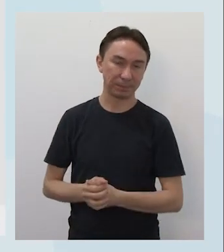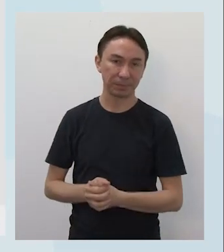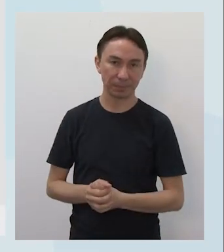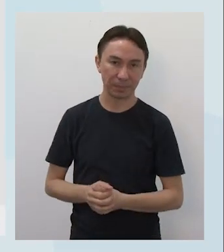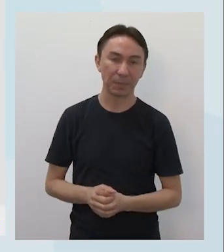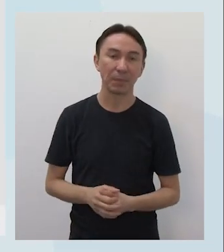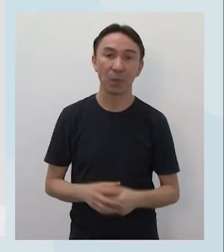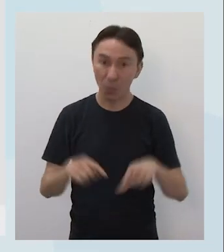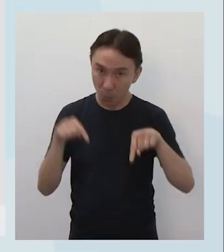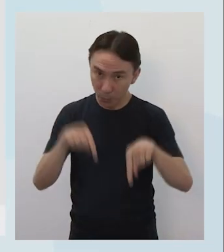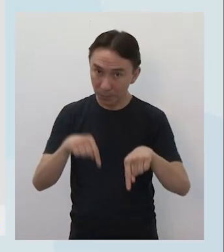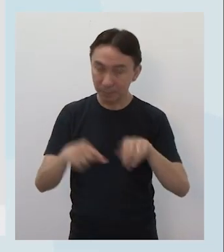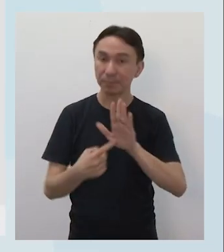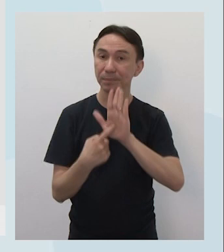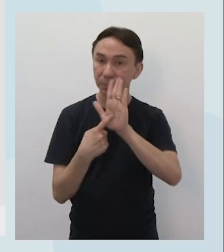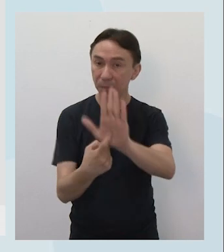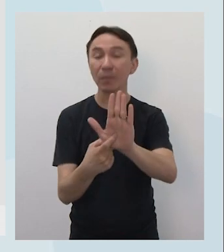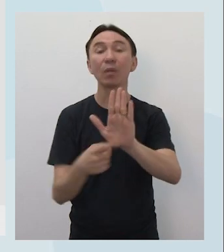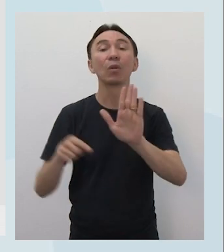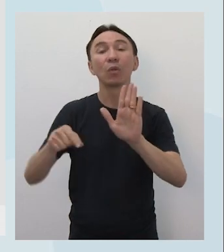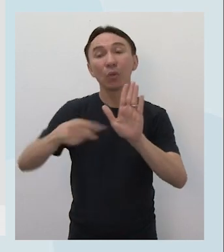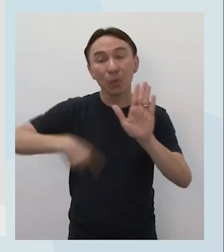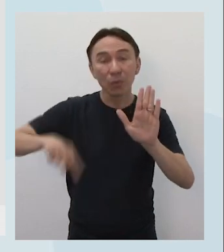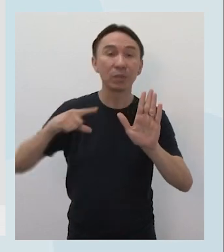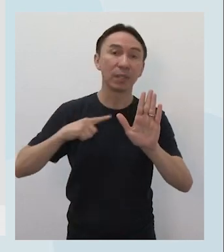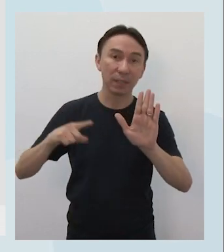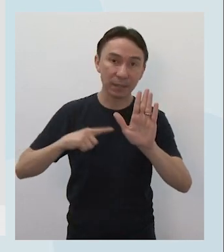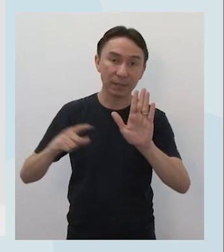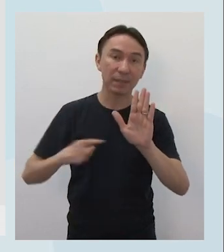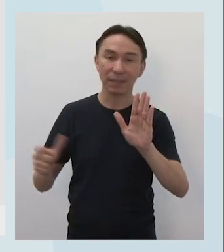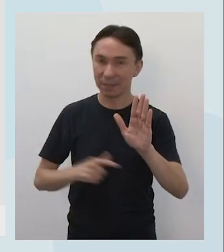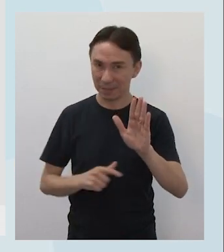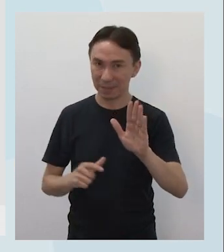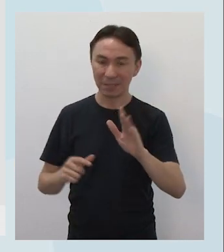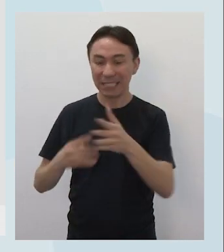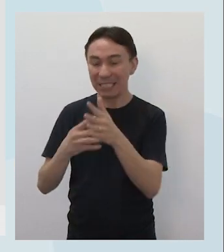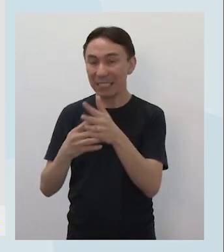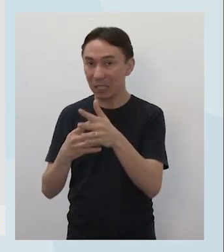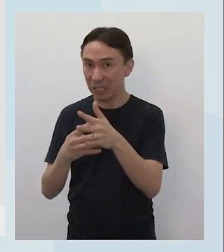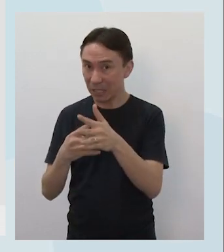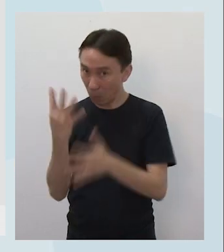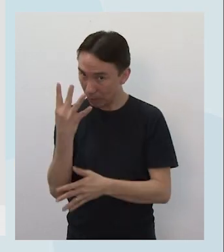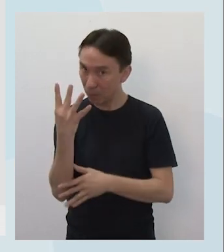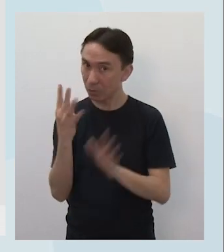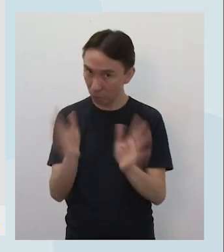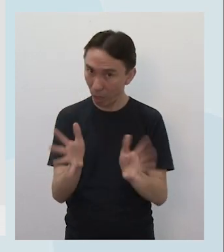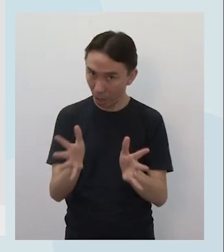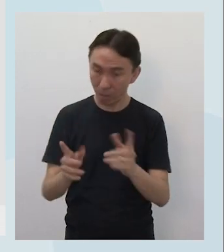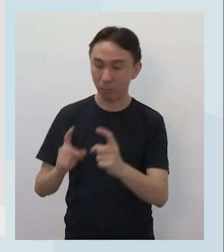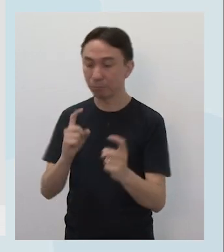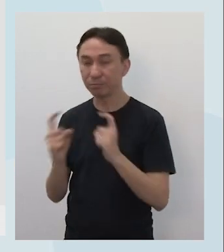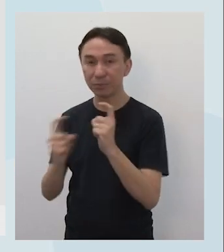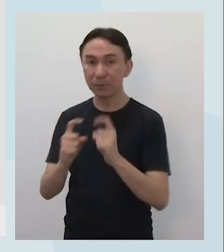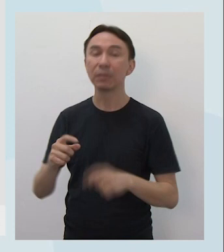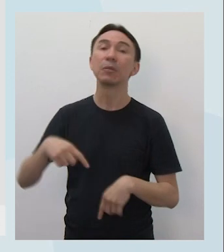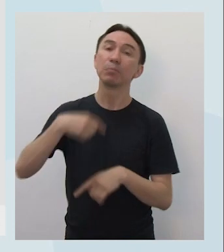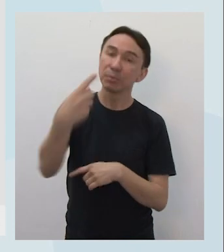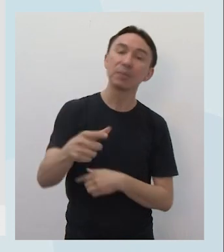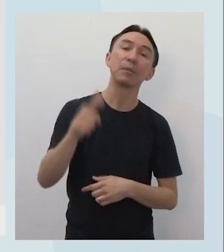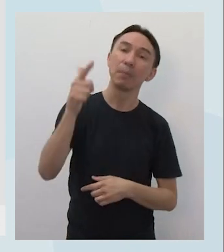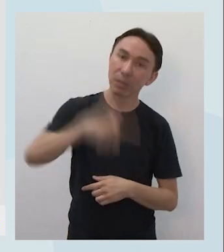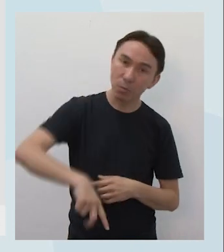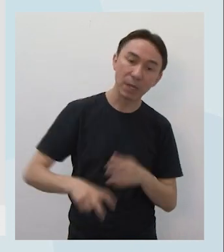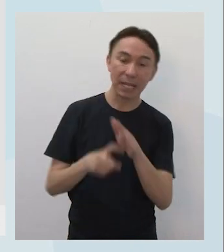dessa proposta, nós trabalharemos 5 rodas de conversa. Essa é a nossa quarta roda de conversa, né? E teremos mais uma que é